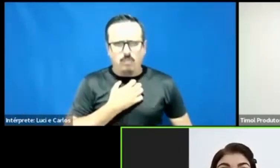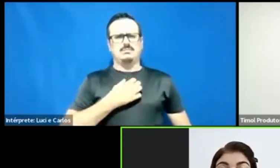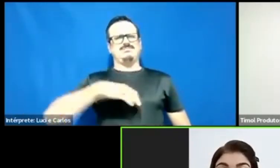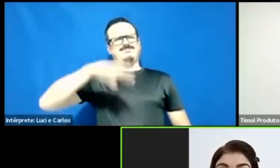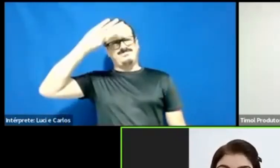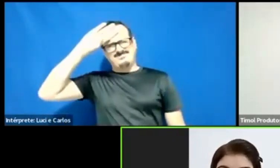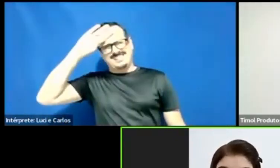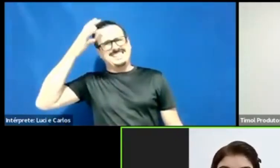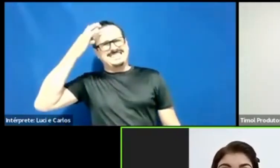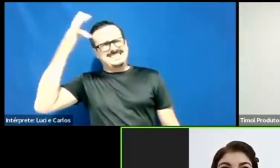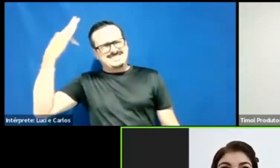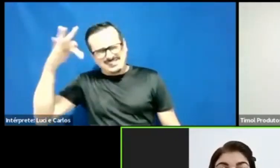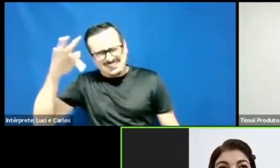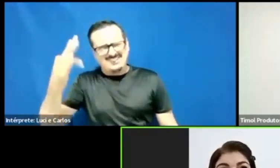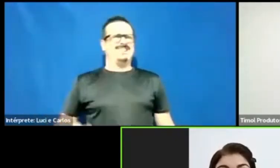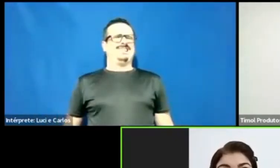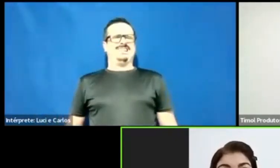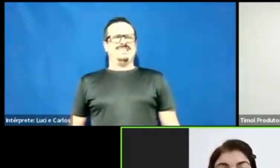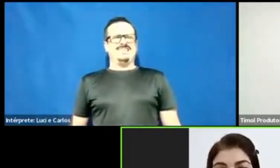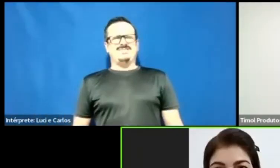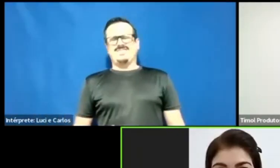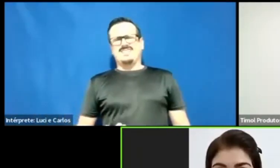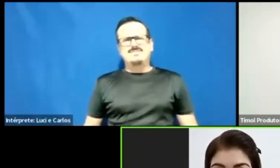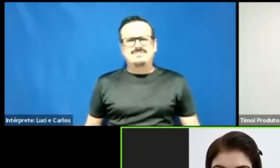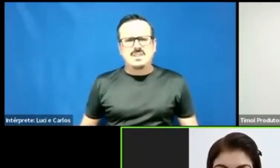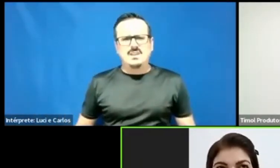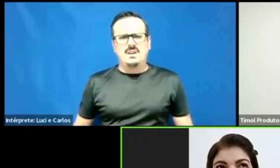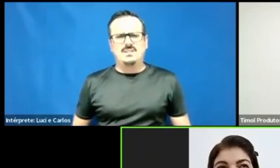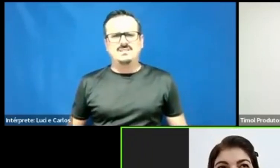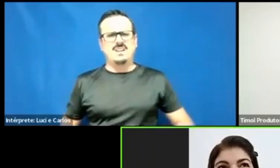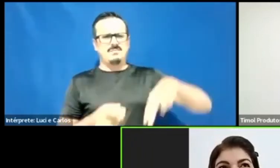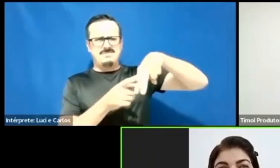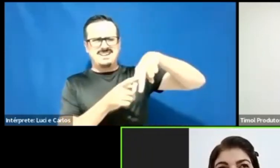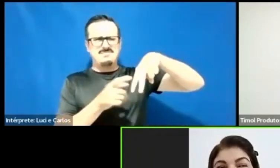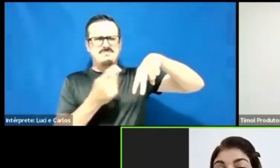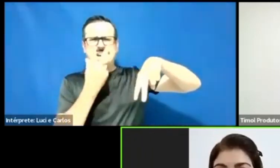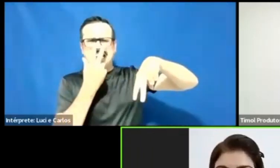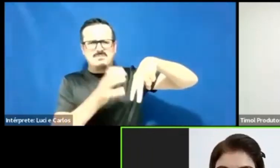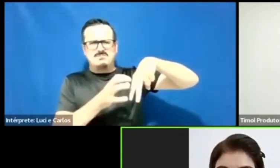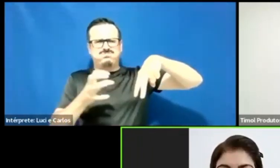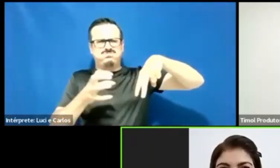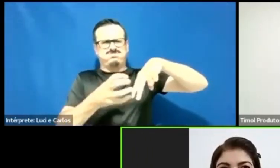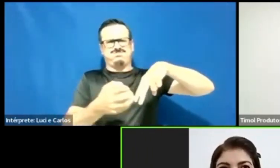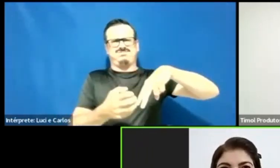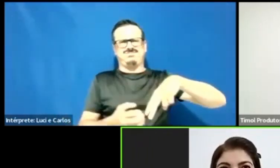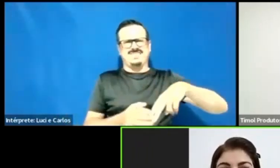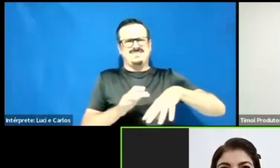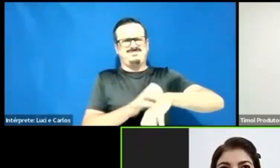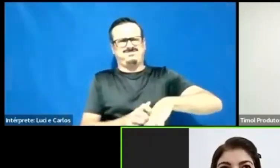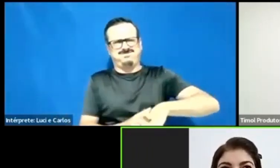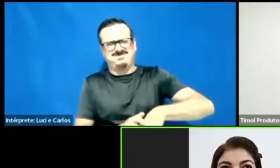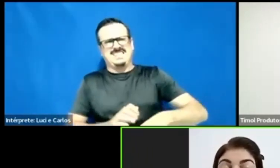enxaqueca, má circulação, sensação de pernas inchadas, formigamento nos pés,